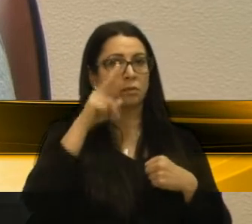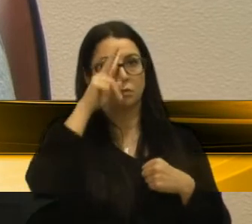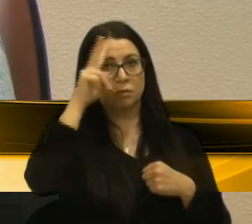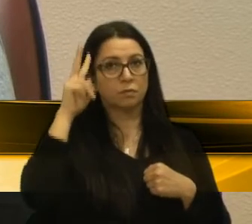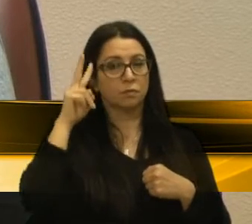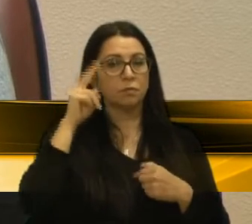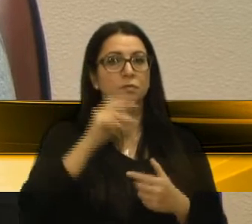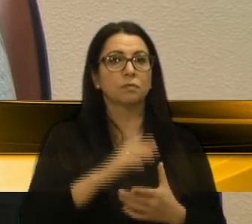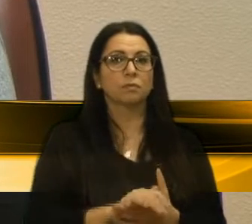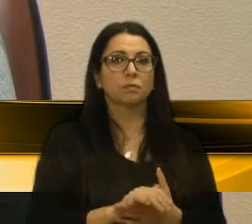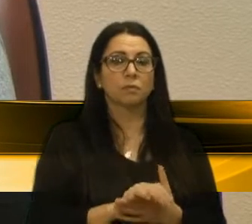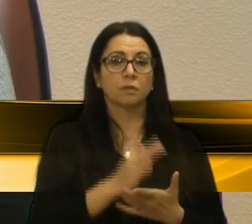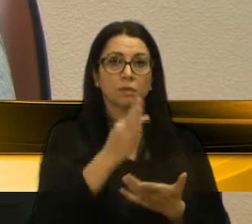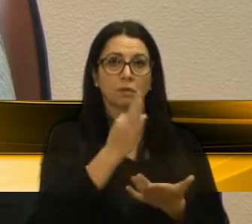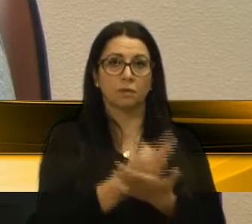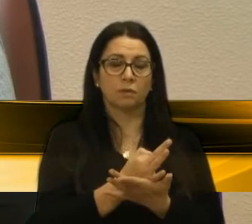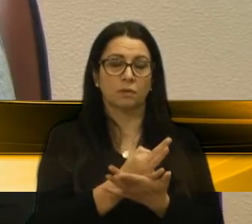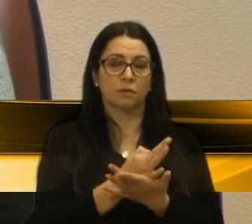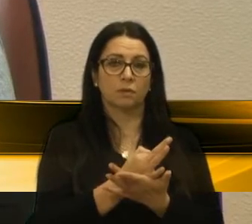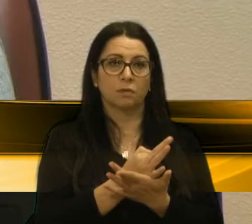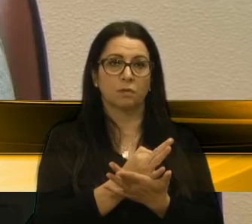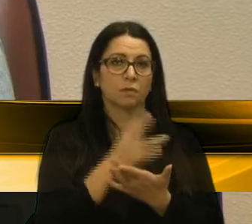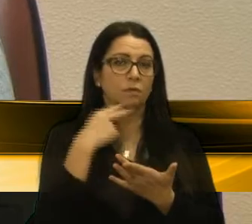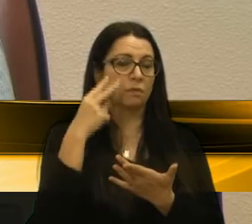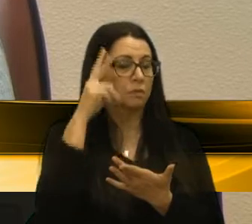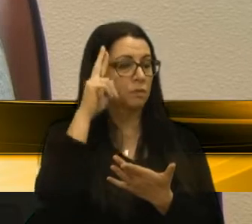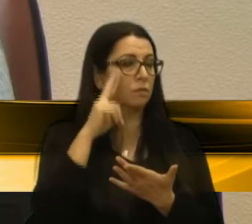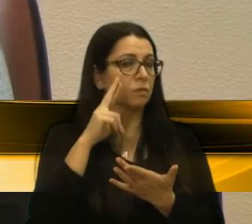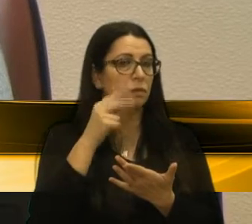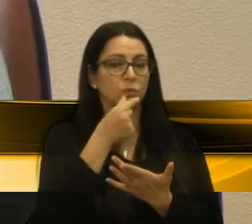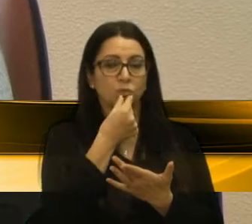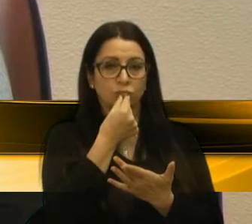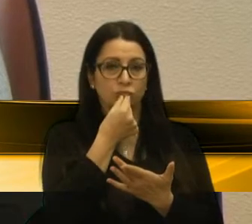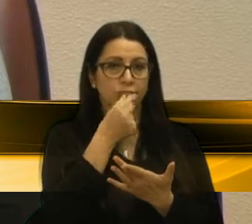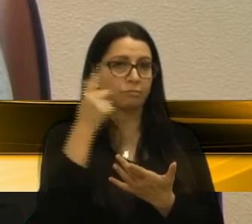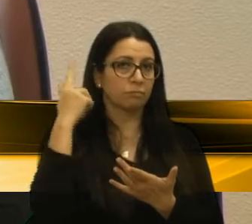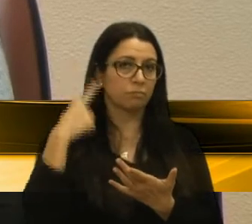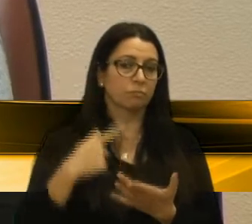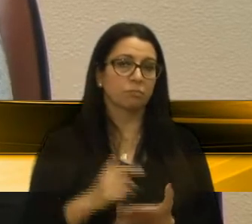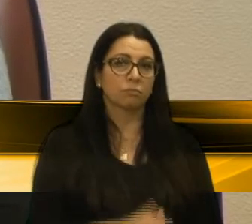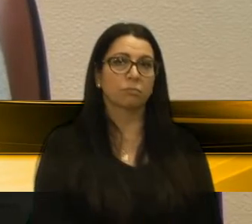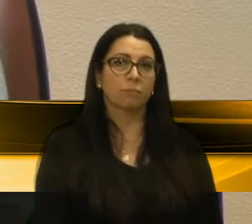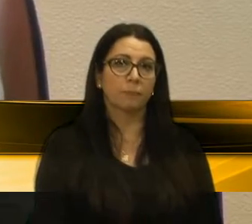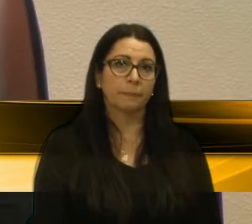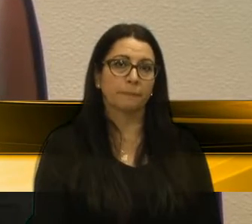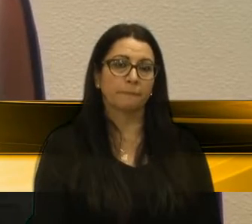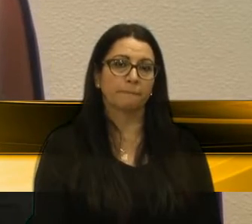Uis. Ausências, vereadores Rafael Bueno, Rodrigo Beltrão e Gladys Frisso.